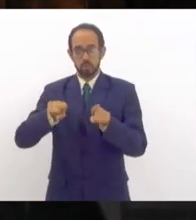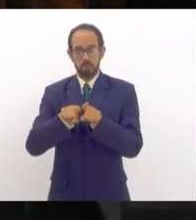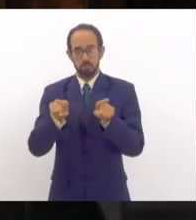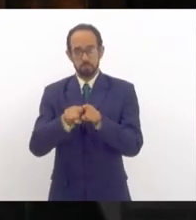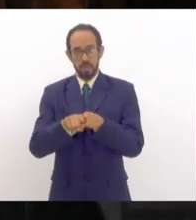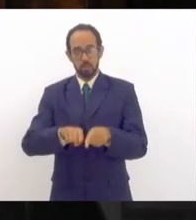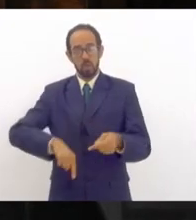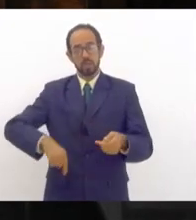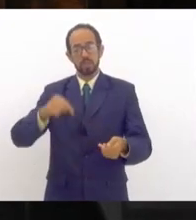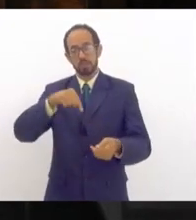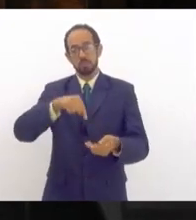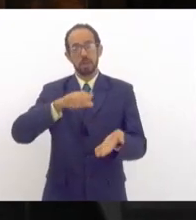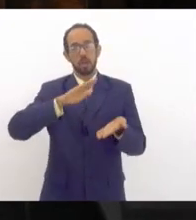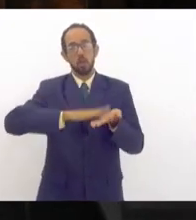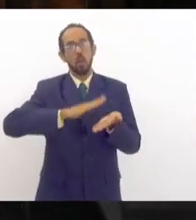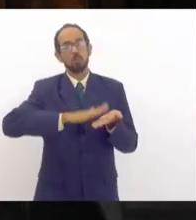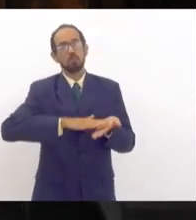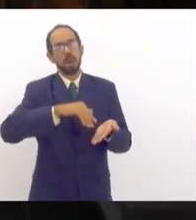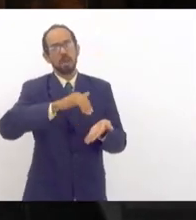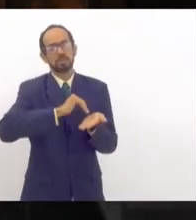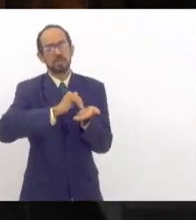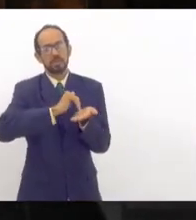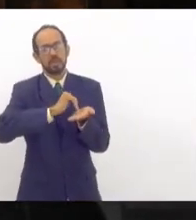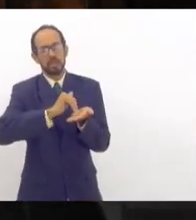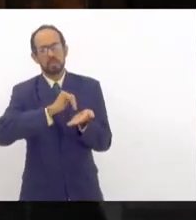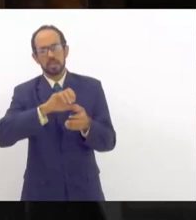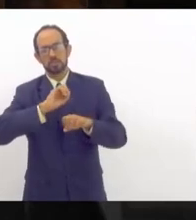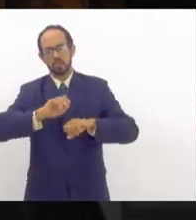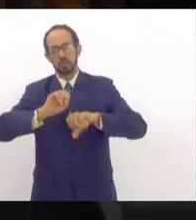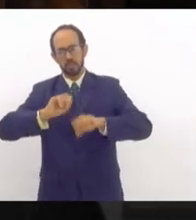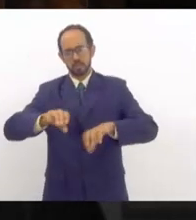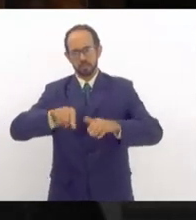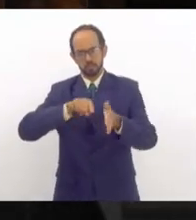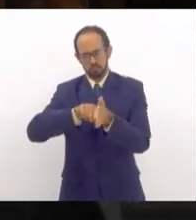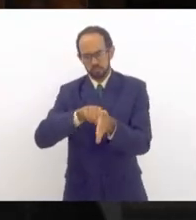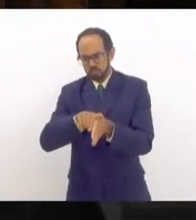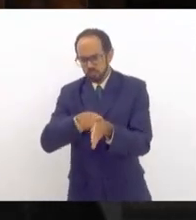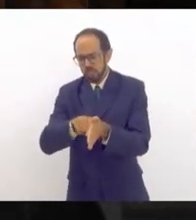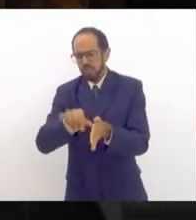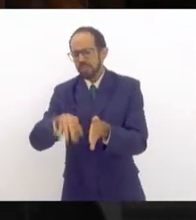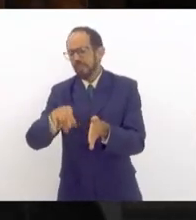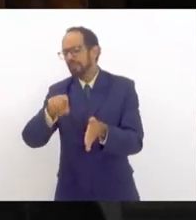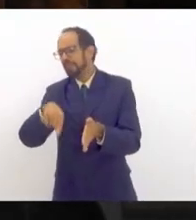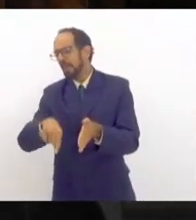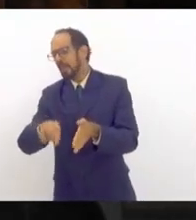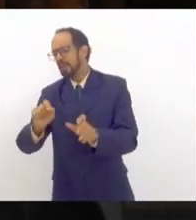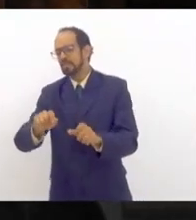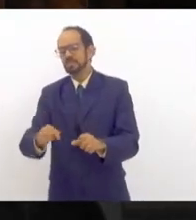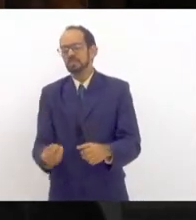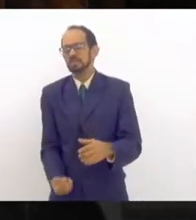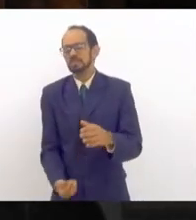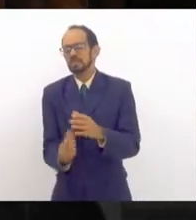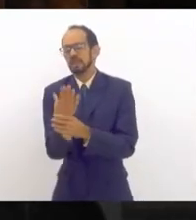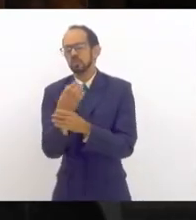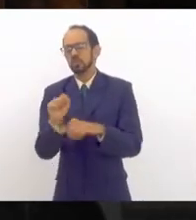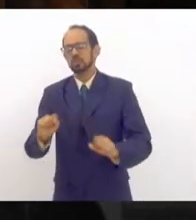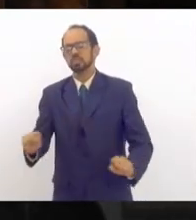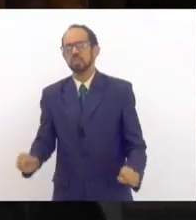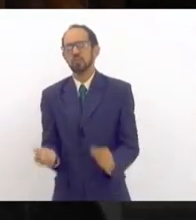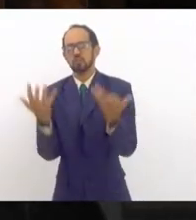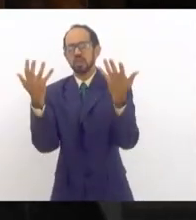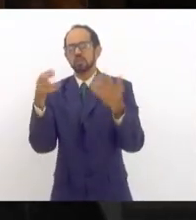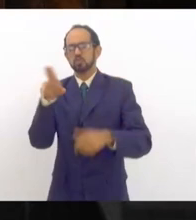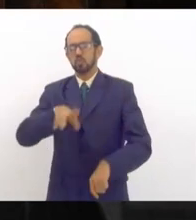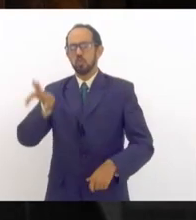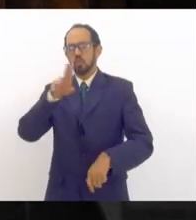secretaria de educação para a gente ir investigar quem são esses produtores quem são essas produtoras que estão vindo aqui usar